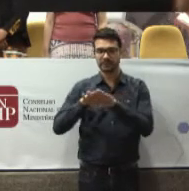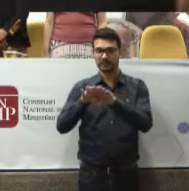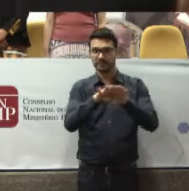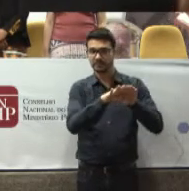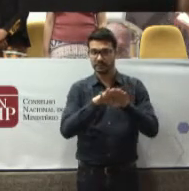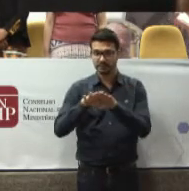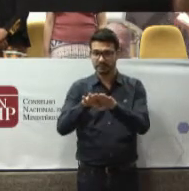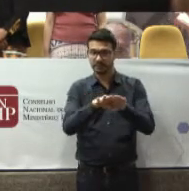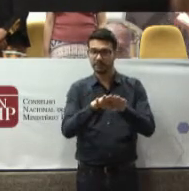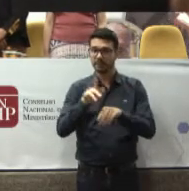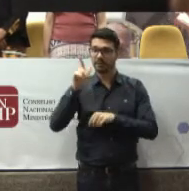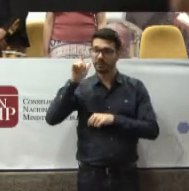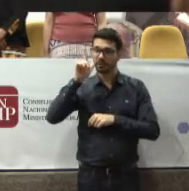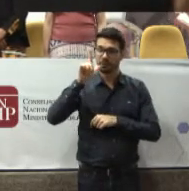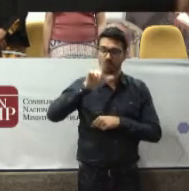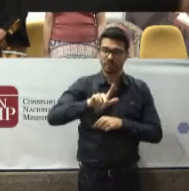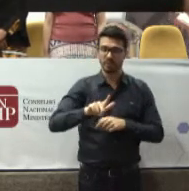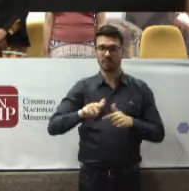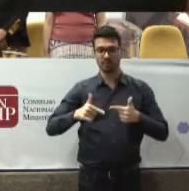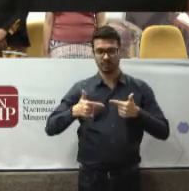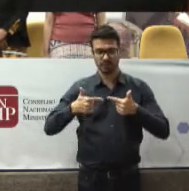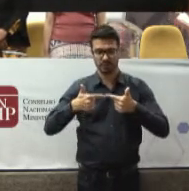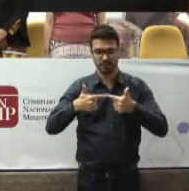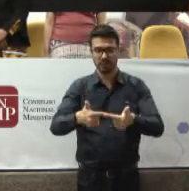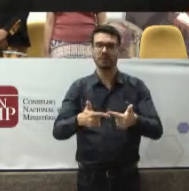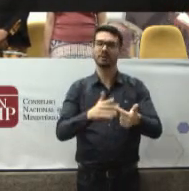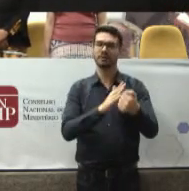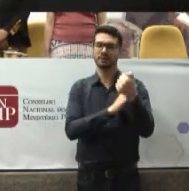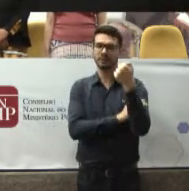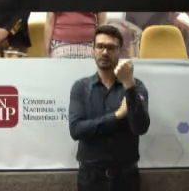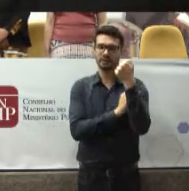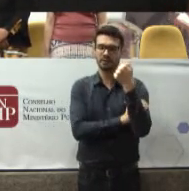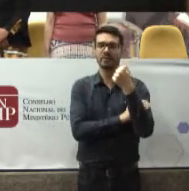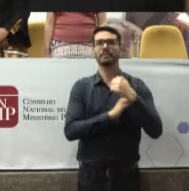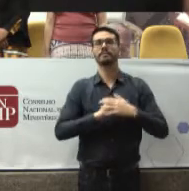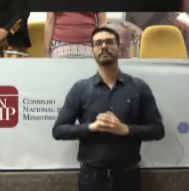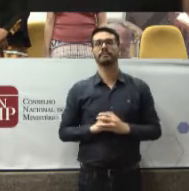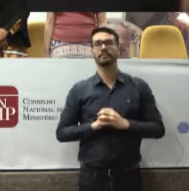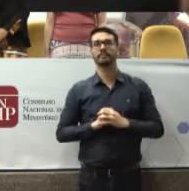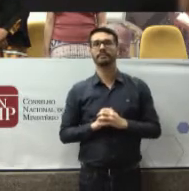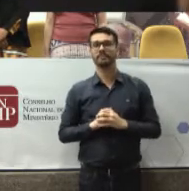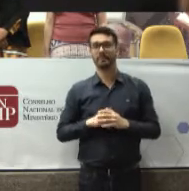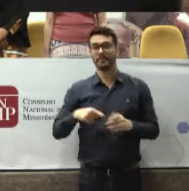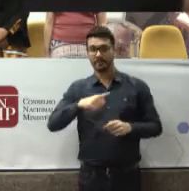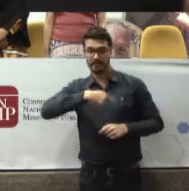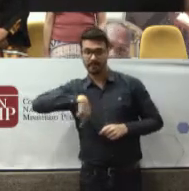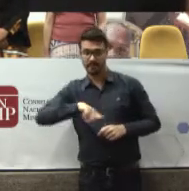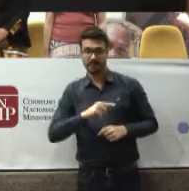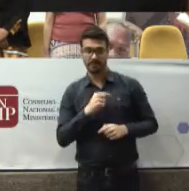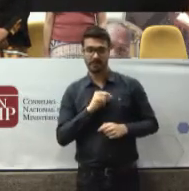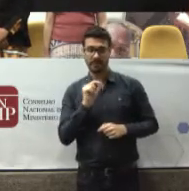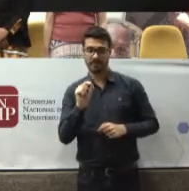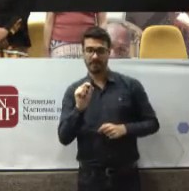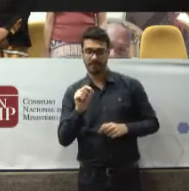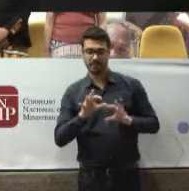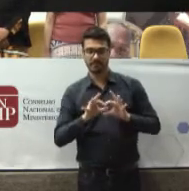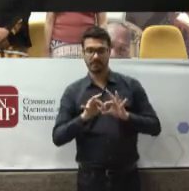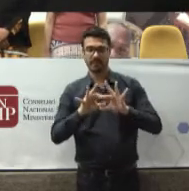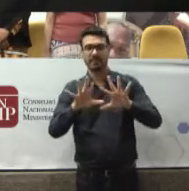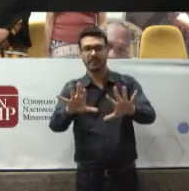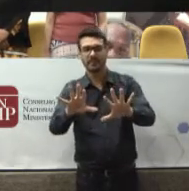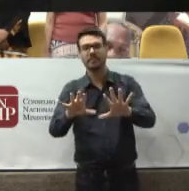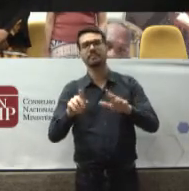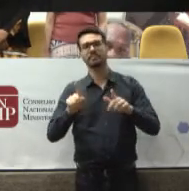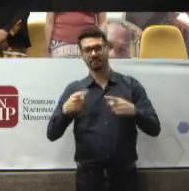dessa igualdade Conseguimos conquistar com o braço forte Vem que o Senhor,